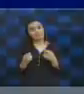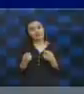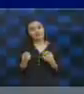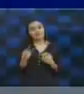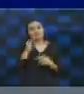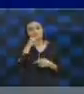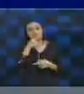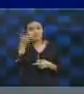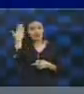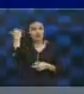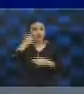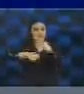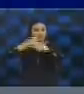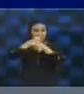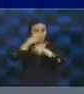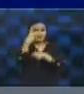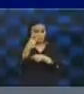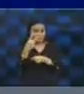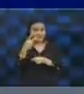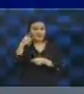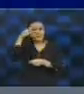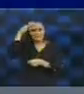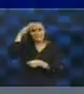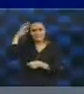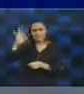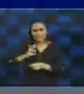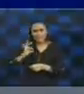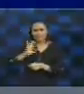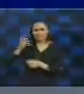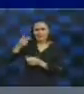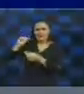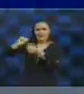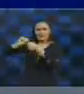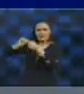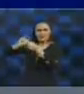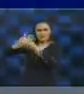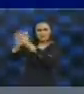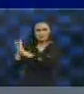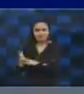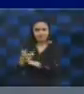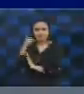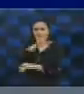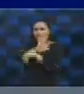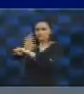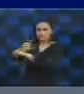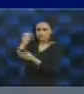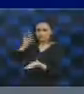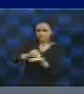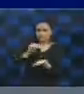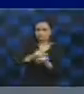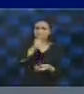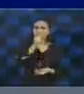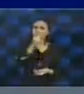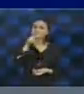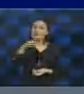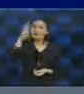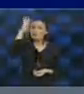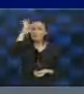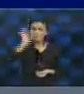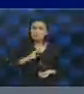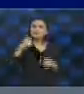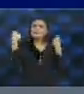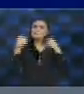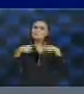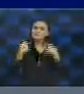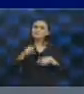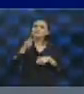a Guarda Municipal foi desmontada, desprestigiada pela sua administração. A Guarda Municipal precisa e vai ser